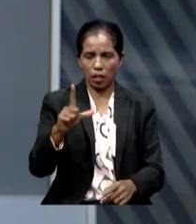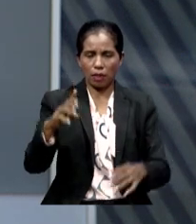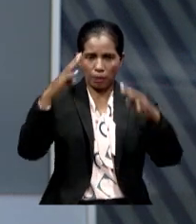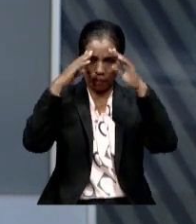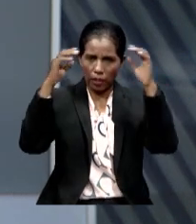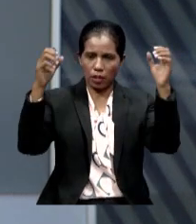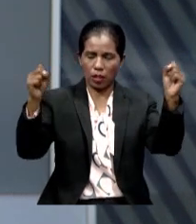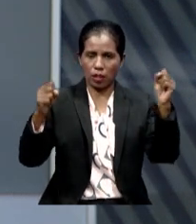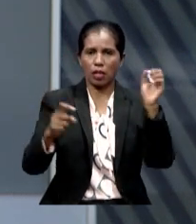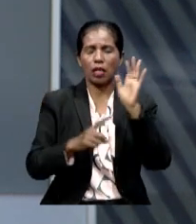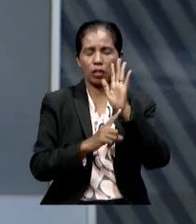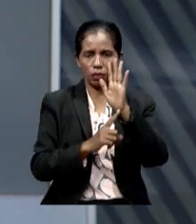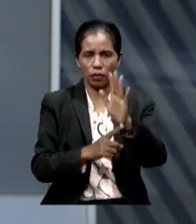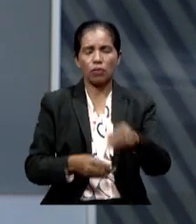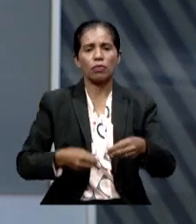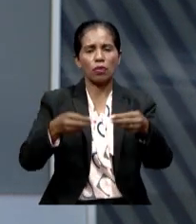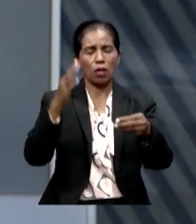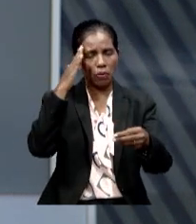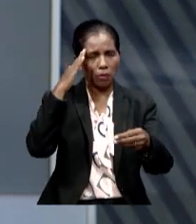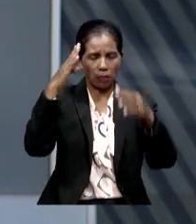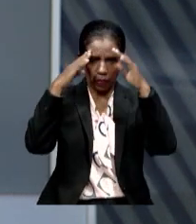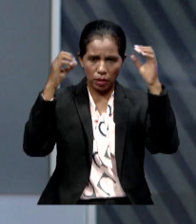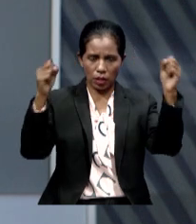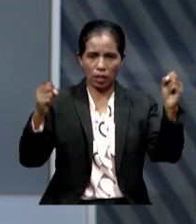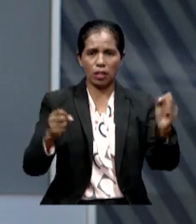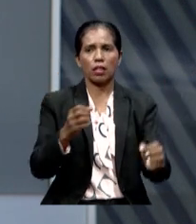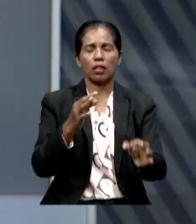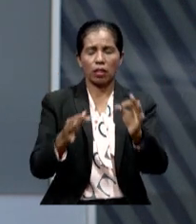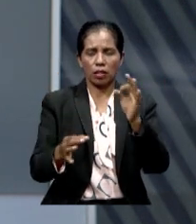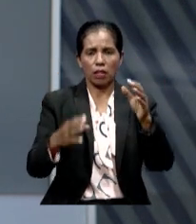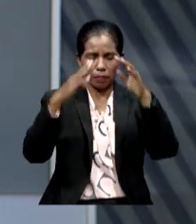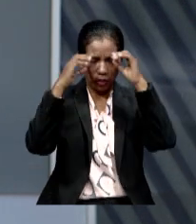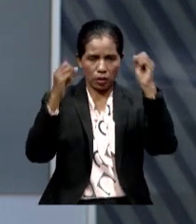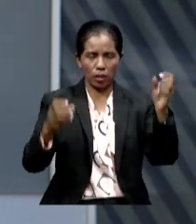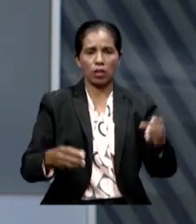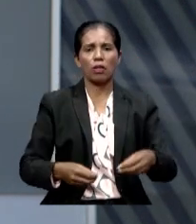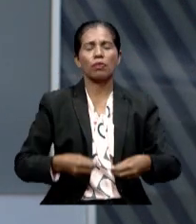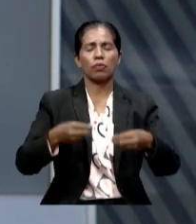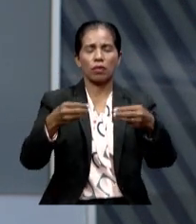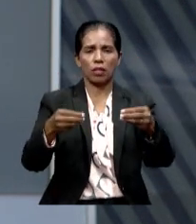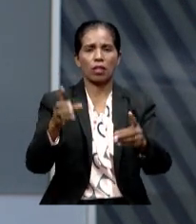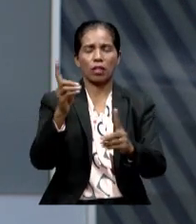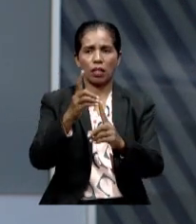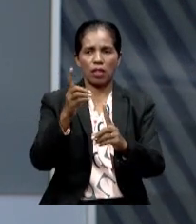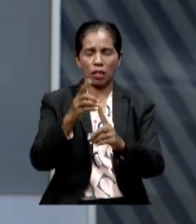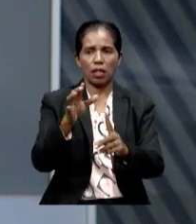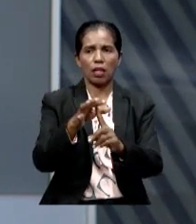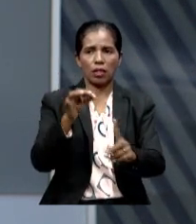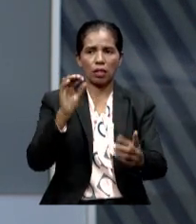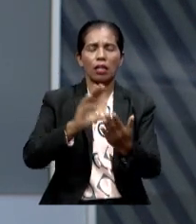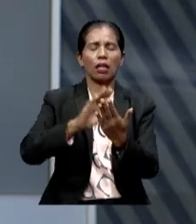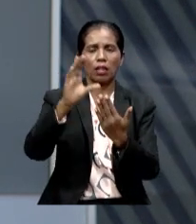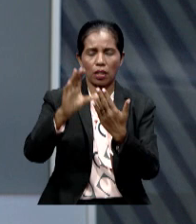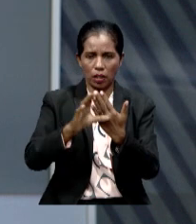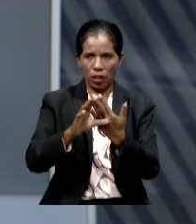presidente Forno e presidente. E quando o presidente for sair na data eleição, calendário não ia quedas. Então, é